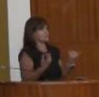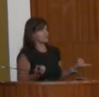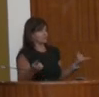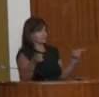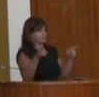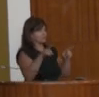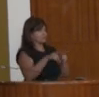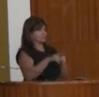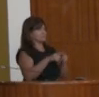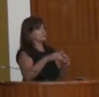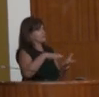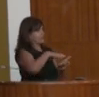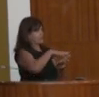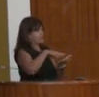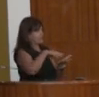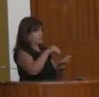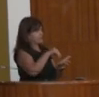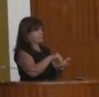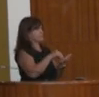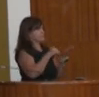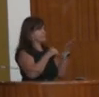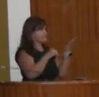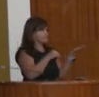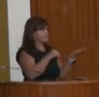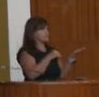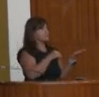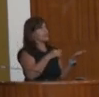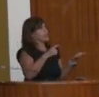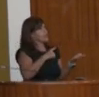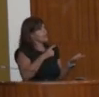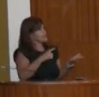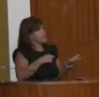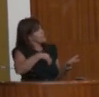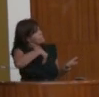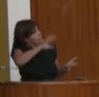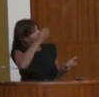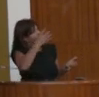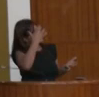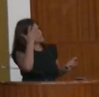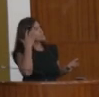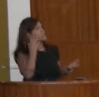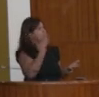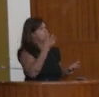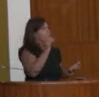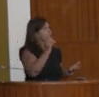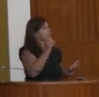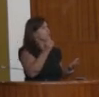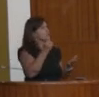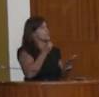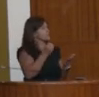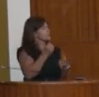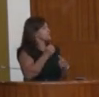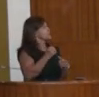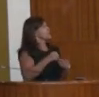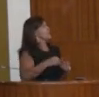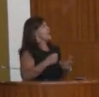fazendo a Secretaria da Pessoa com Deficiência, é um exemplo. Tem mais de 40 pessoas fazendo curso de